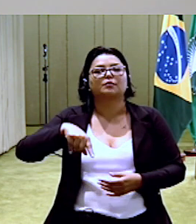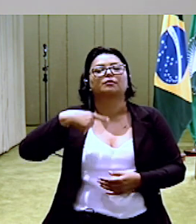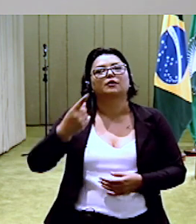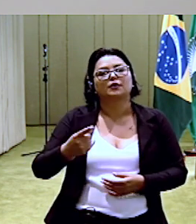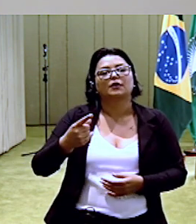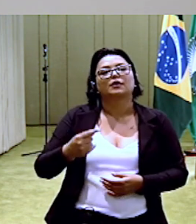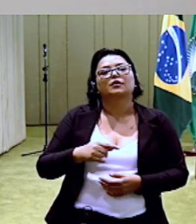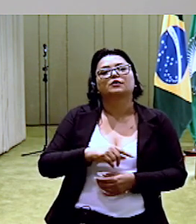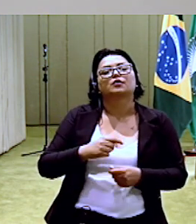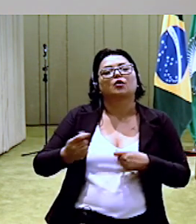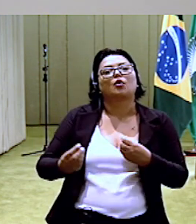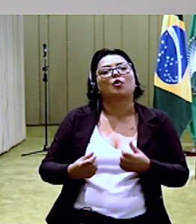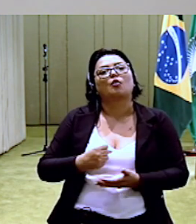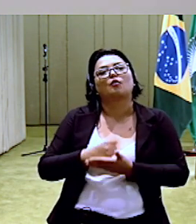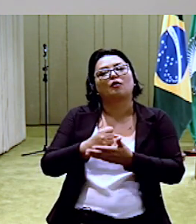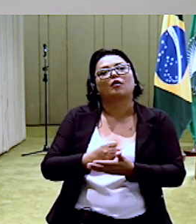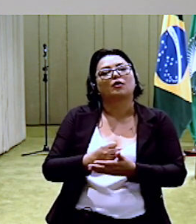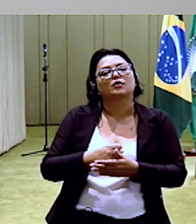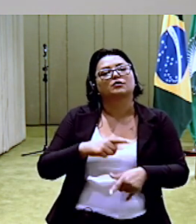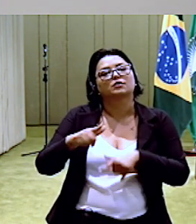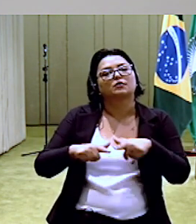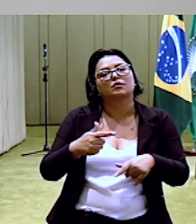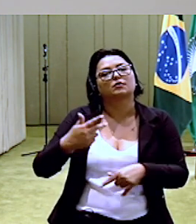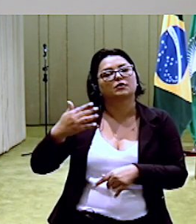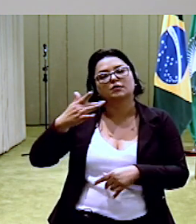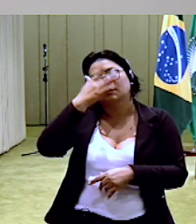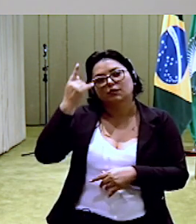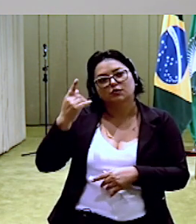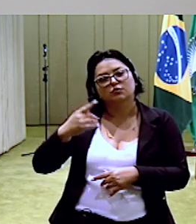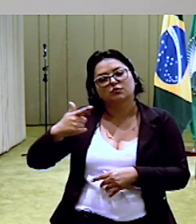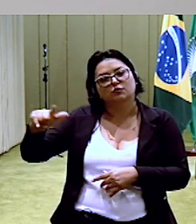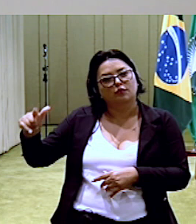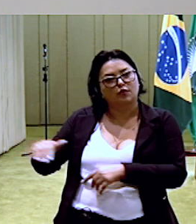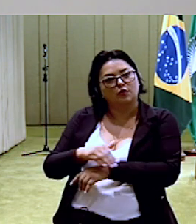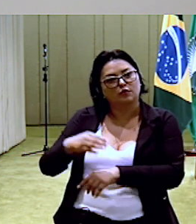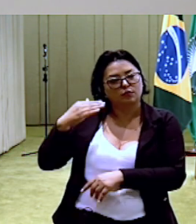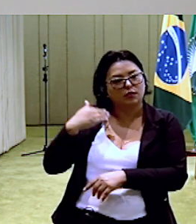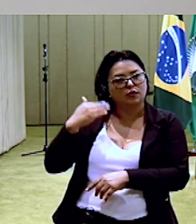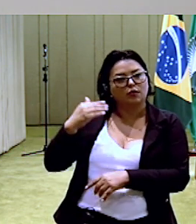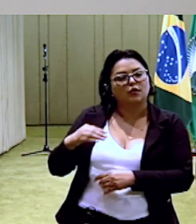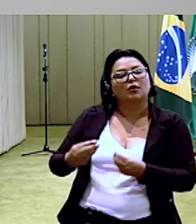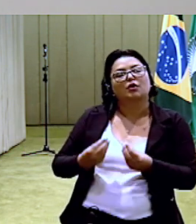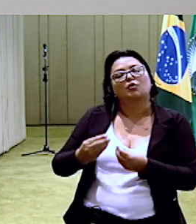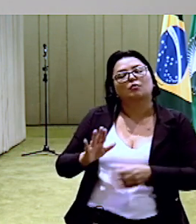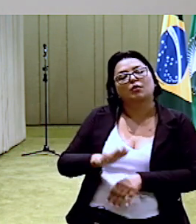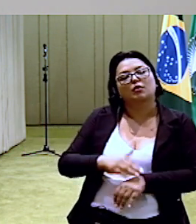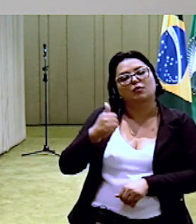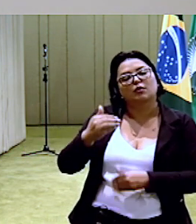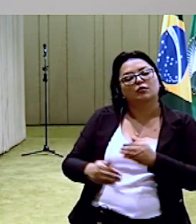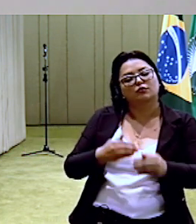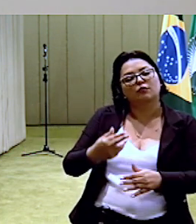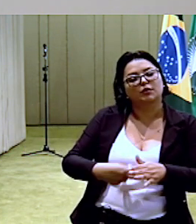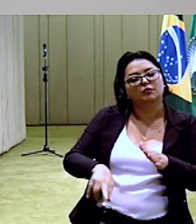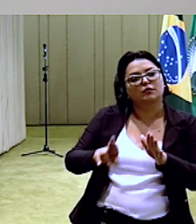nosso negócio e como uma estratégia para levar o Brasil a atingir um desenvolvimento sustentável. O que que